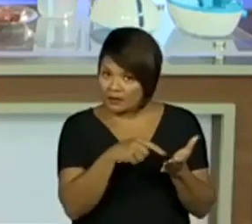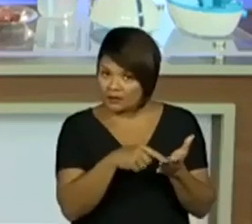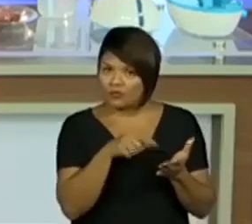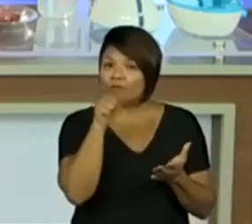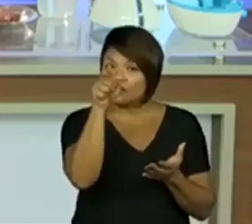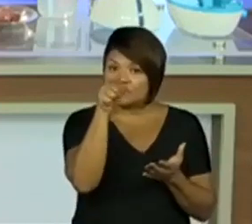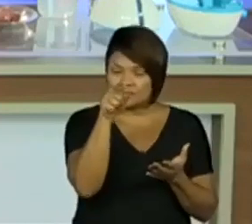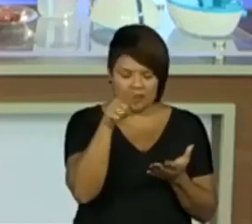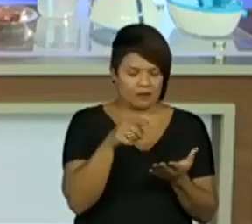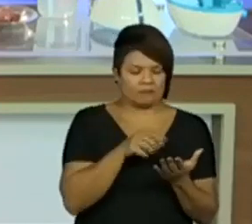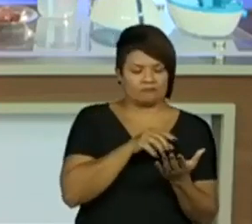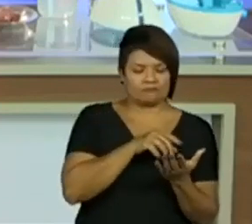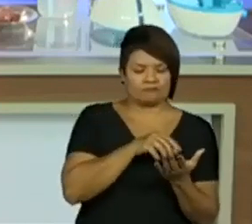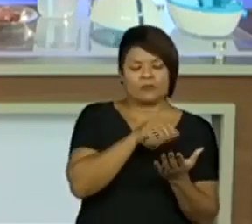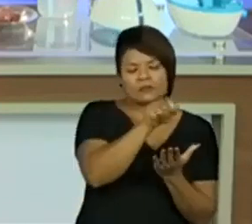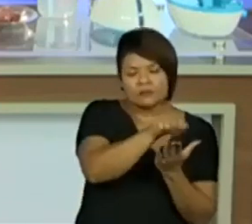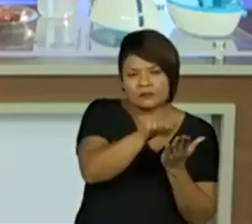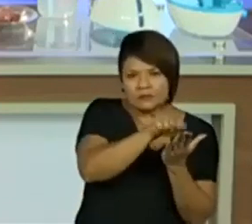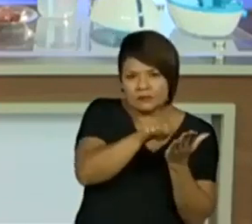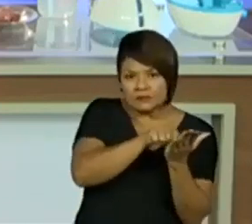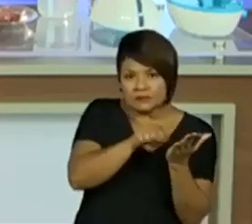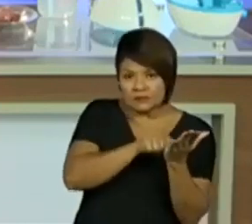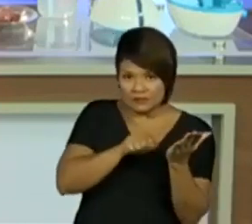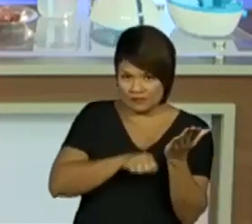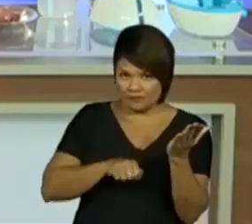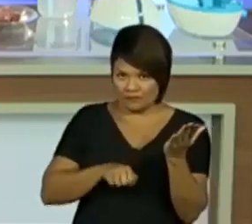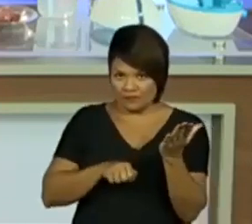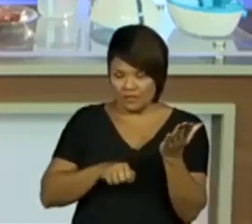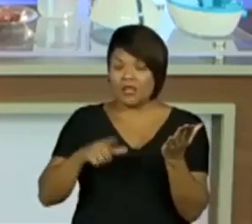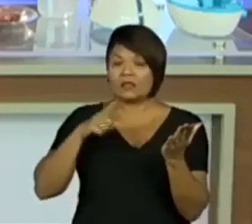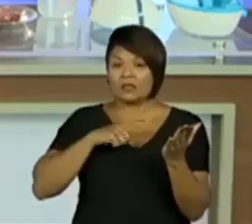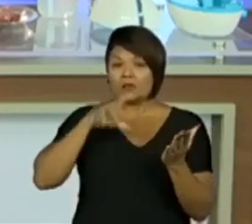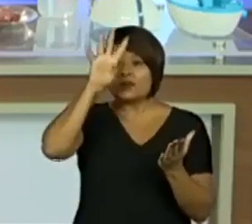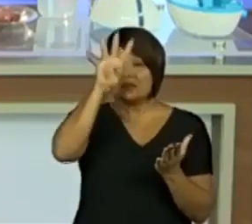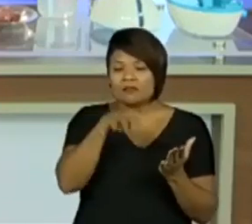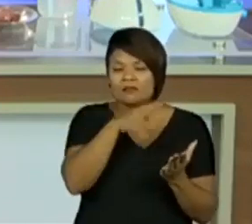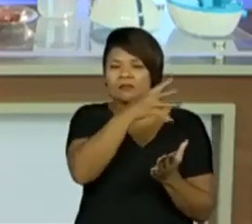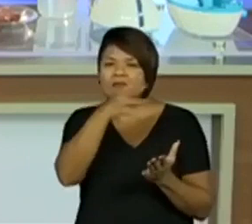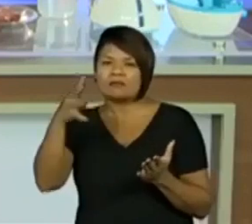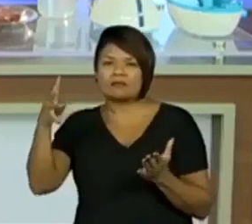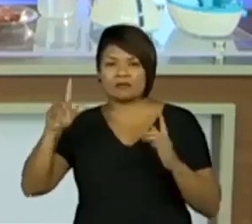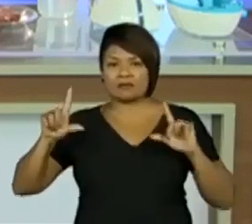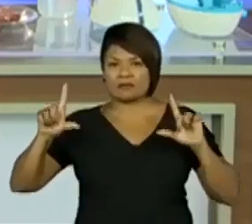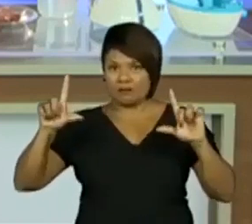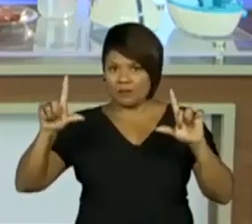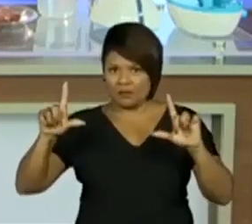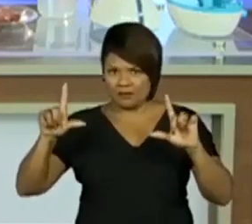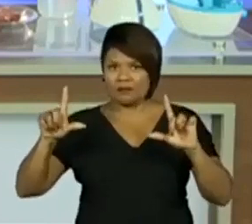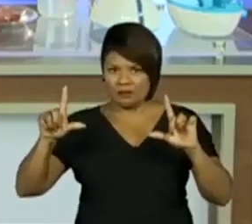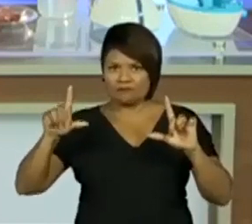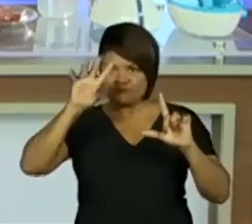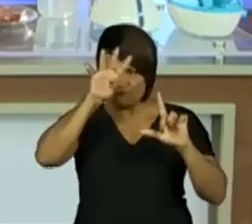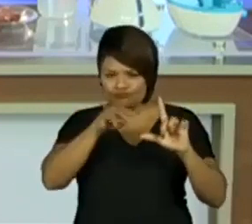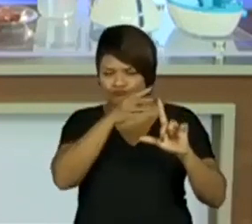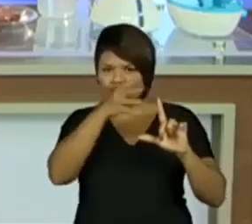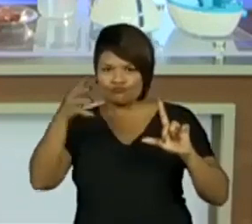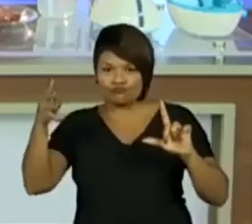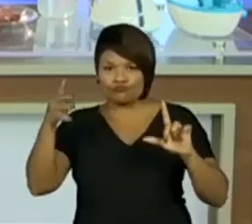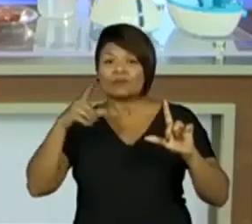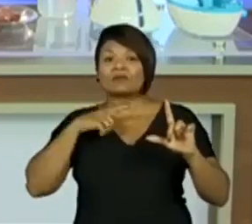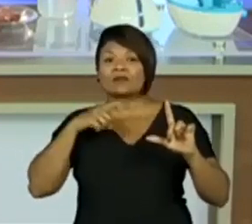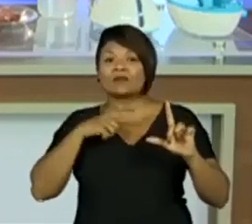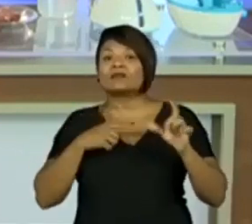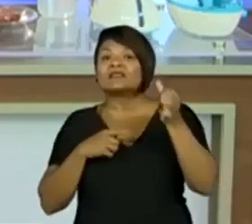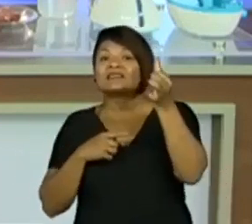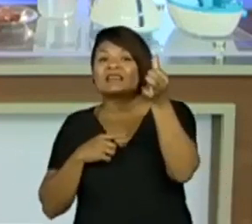das seguintes informações. Vamos construir uma tabela utilizando 6 linhas do seu